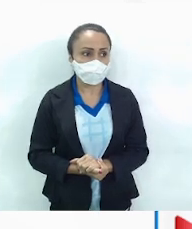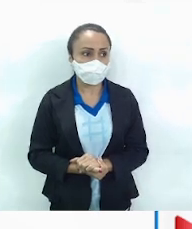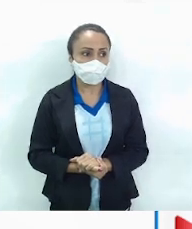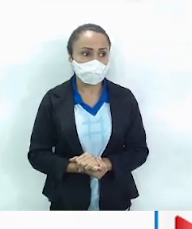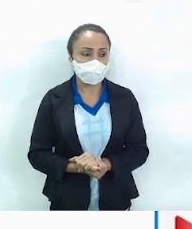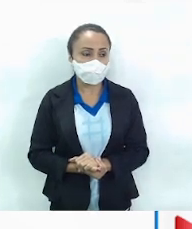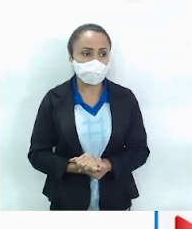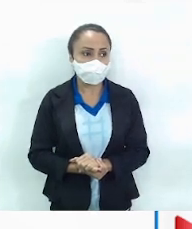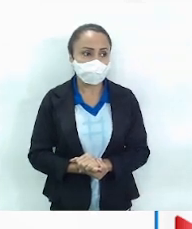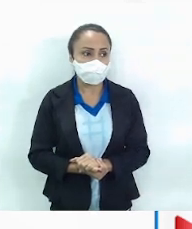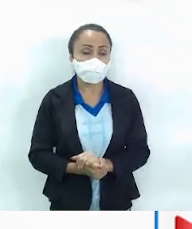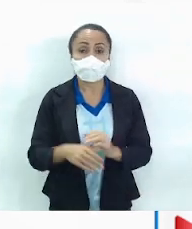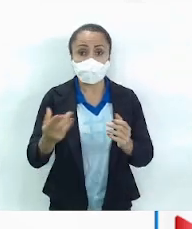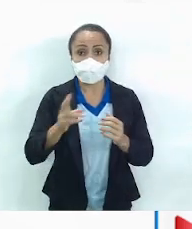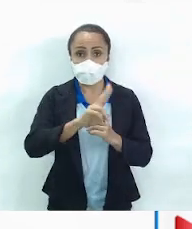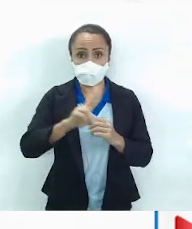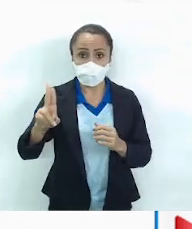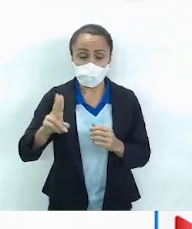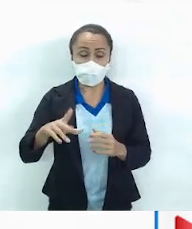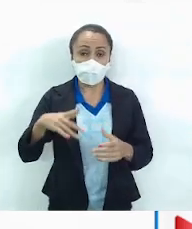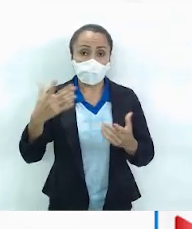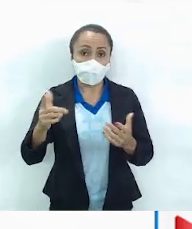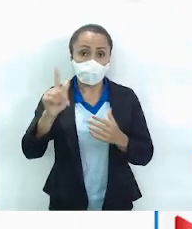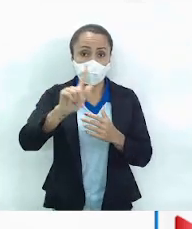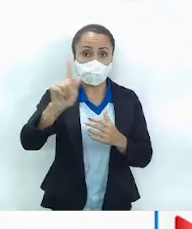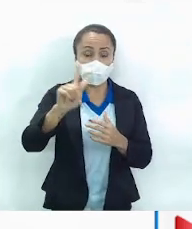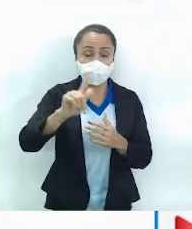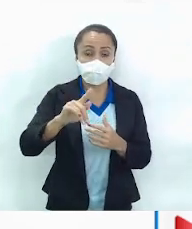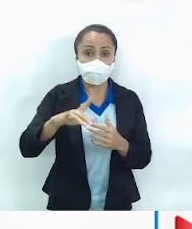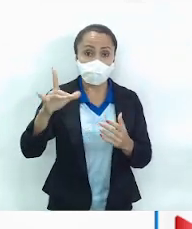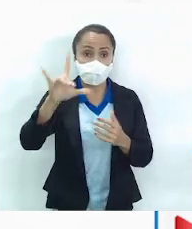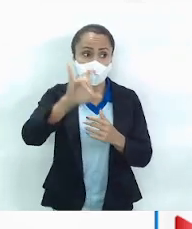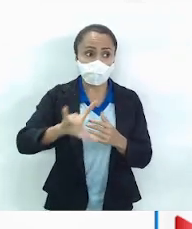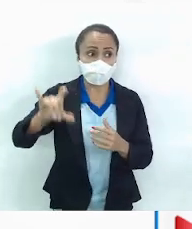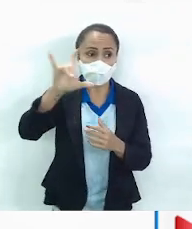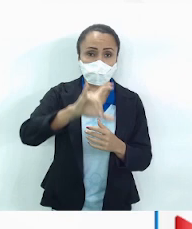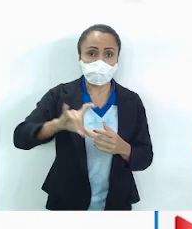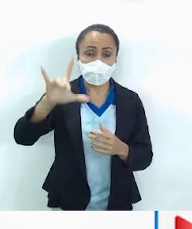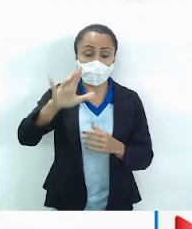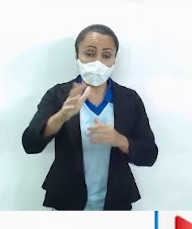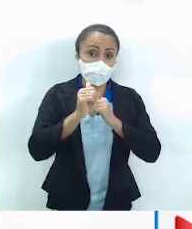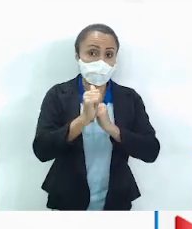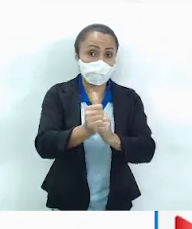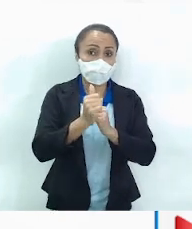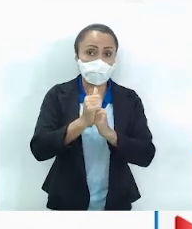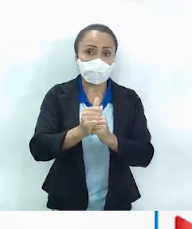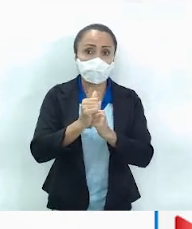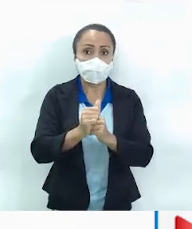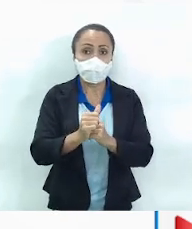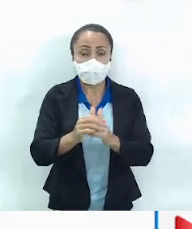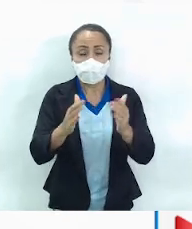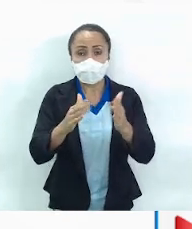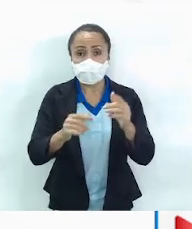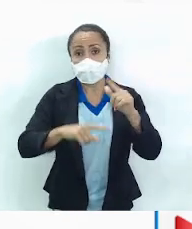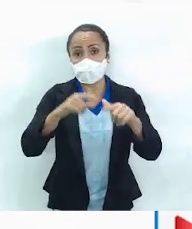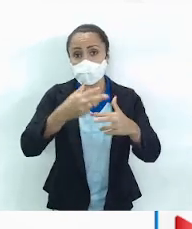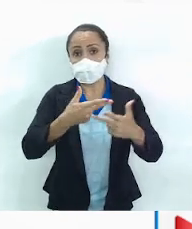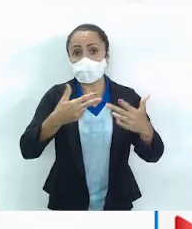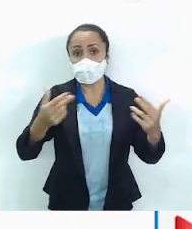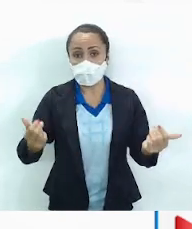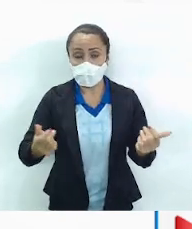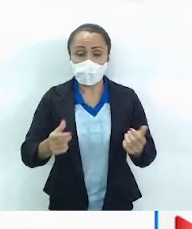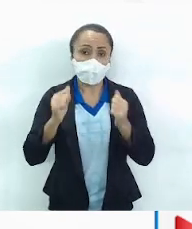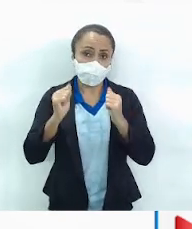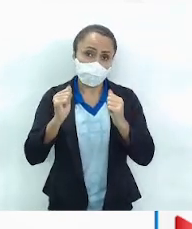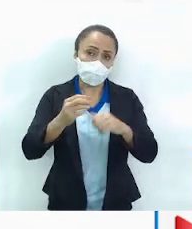aí o meu nome, a minha página de geografia no Instagram, você pode ir lá seguir, me pedir também os materiais que a gente